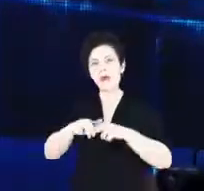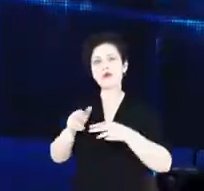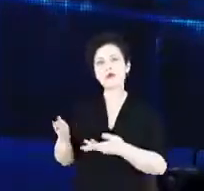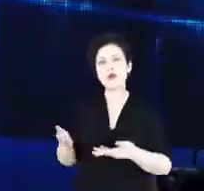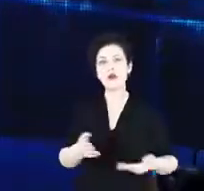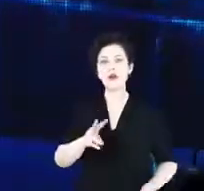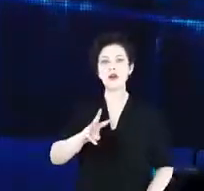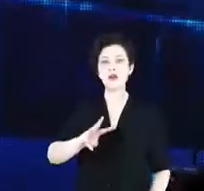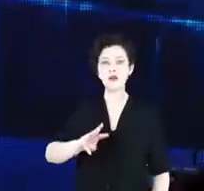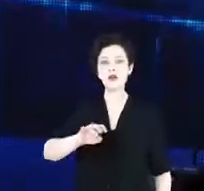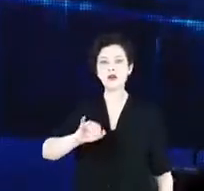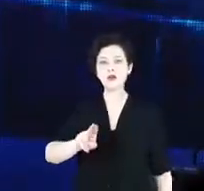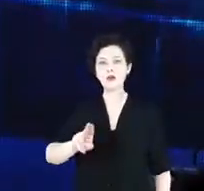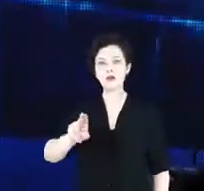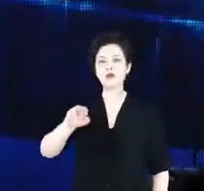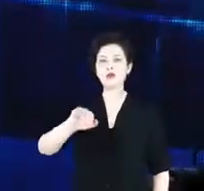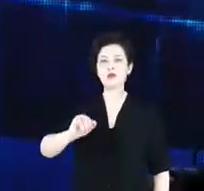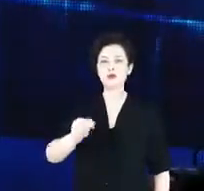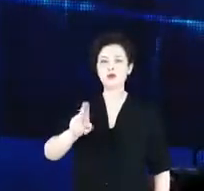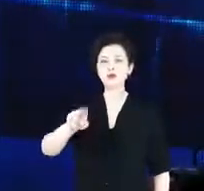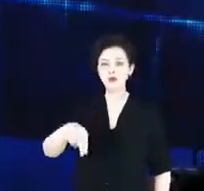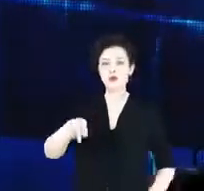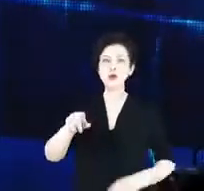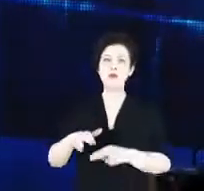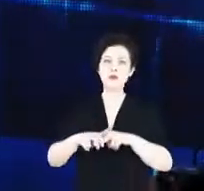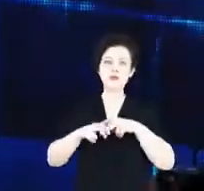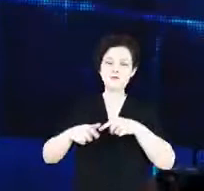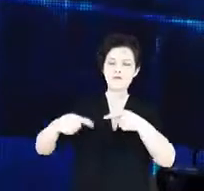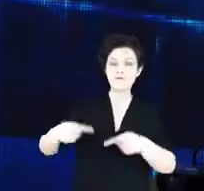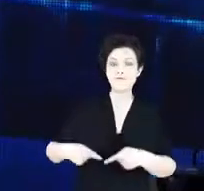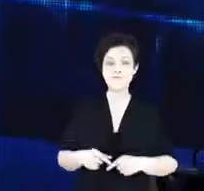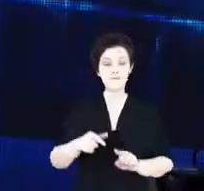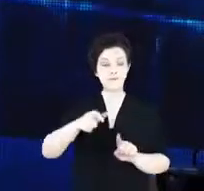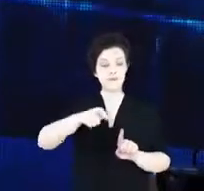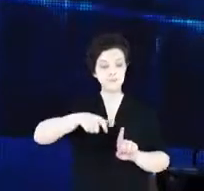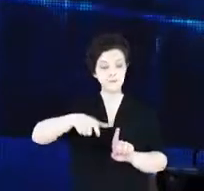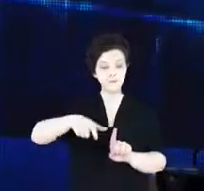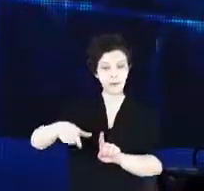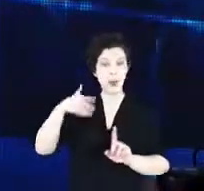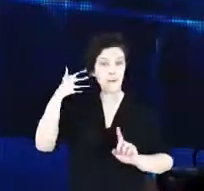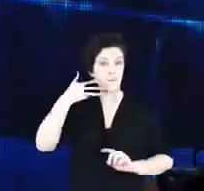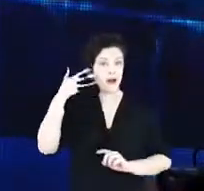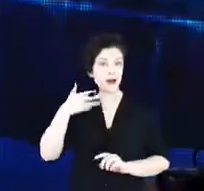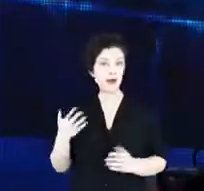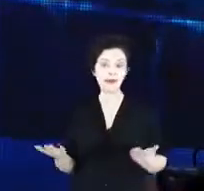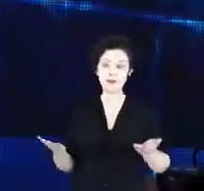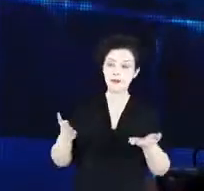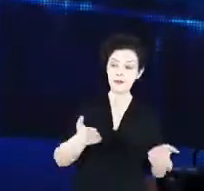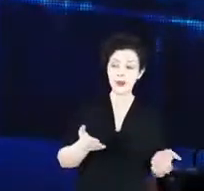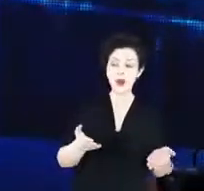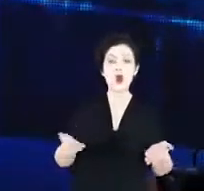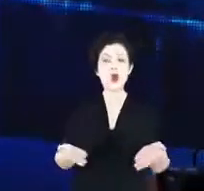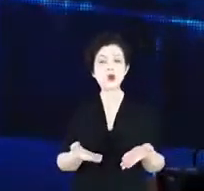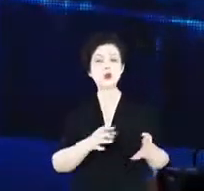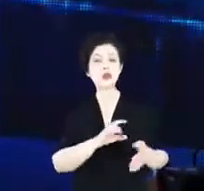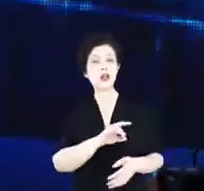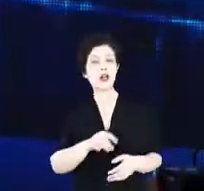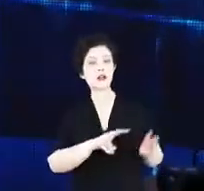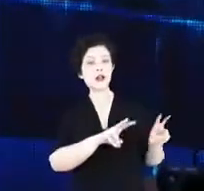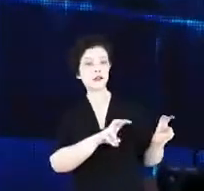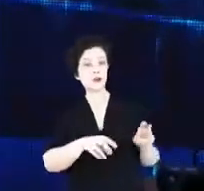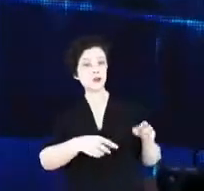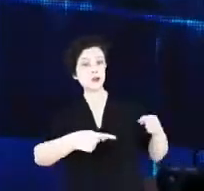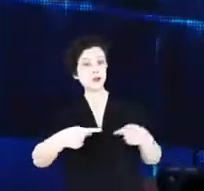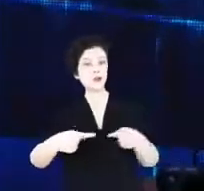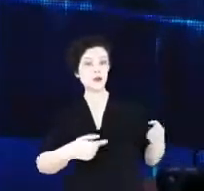do desafio que está colocado e os nossos painelistas que estão aqui exatamente para abordar cada um desses temas. Então, vou